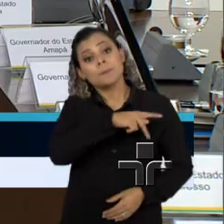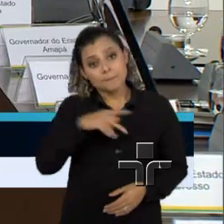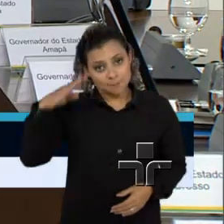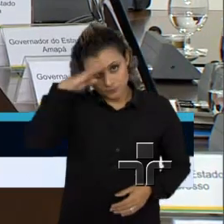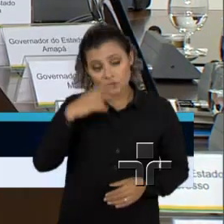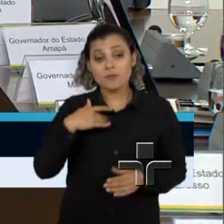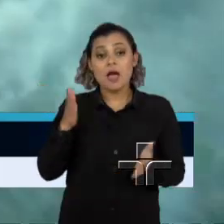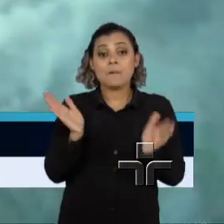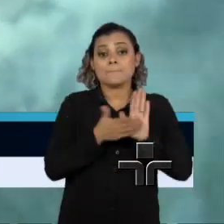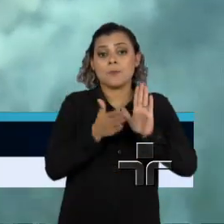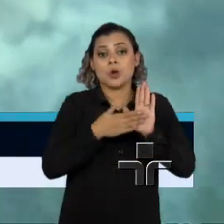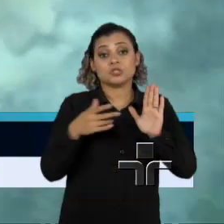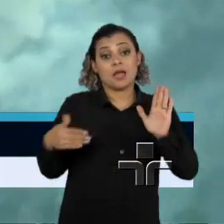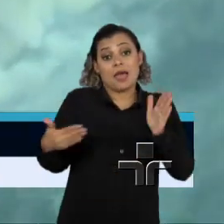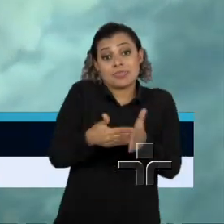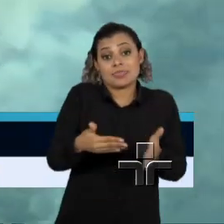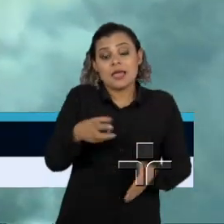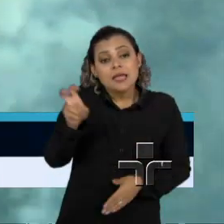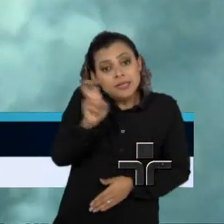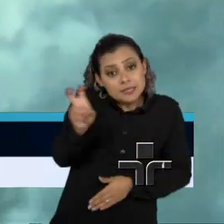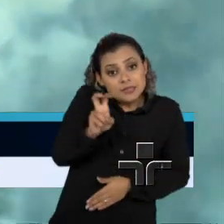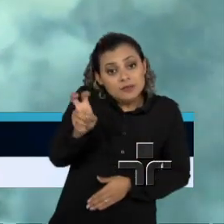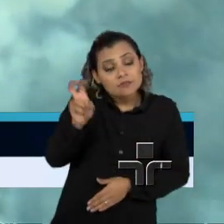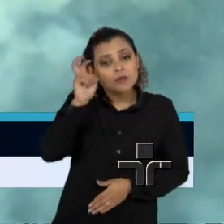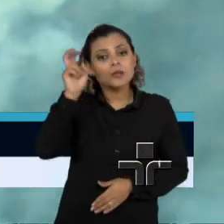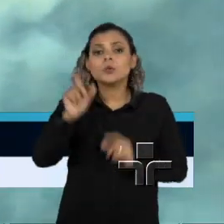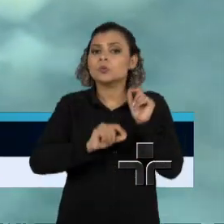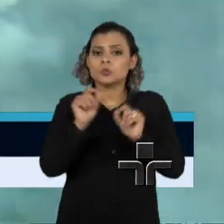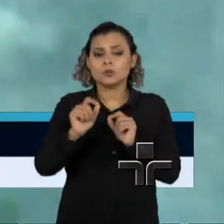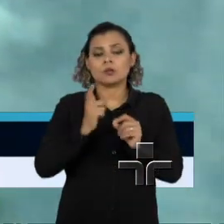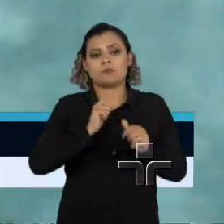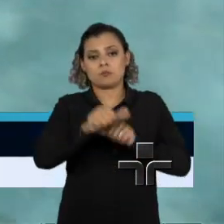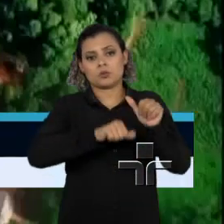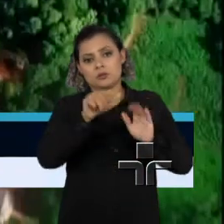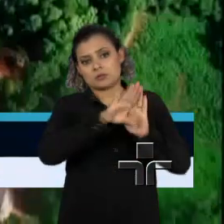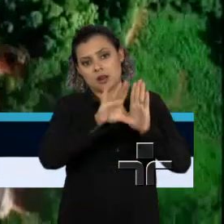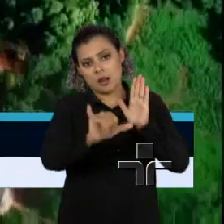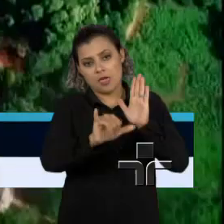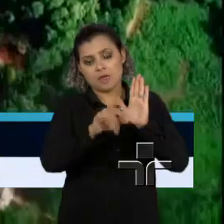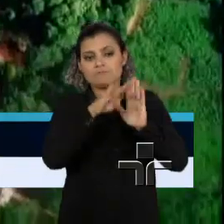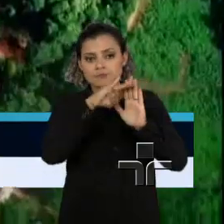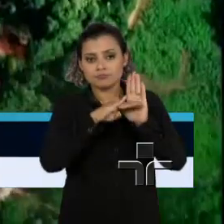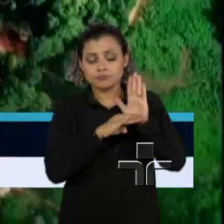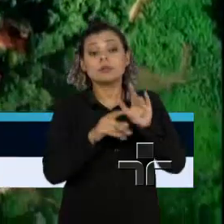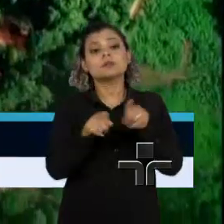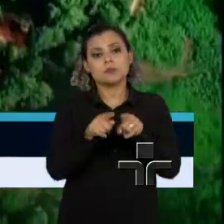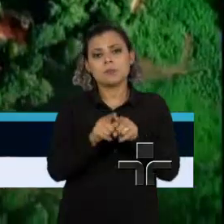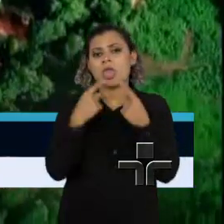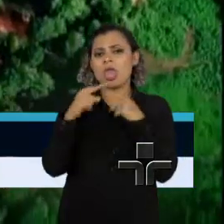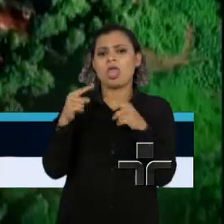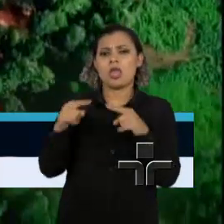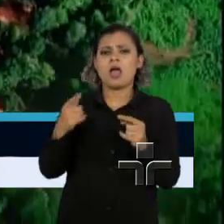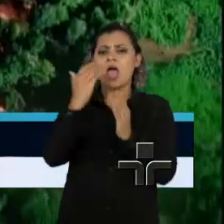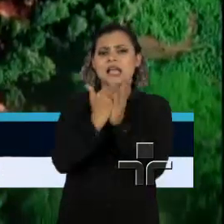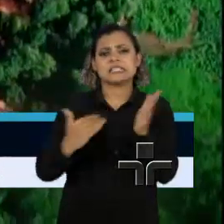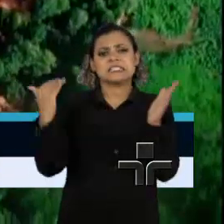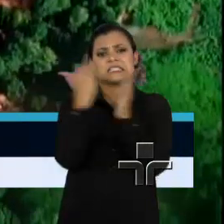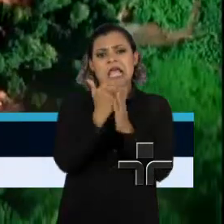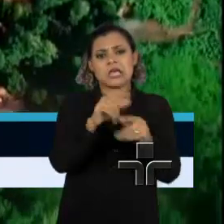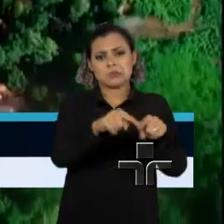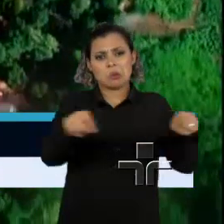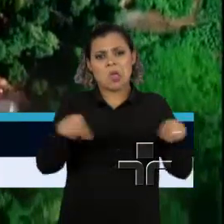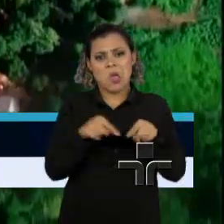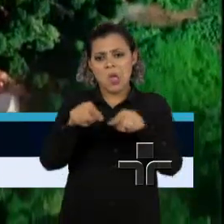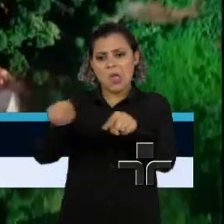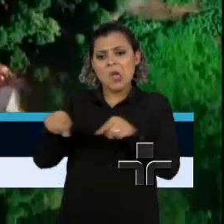próxima quinta-feira mudanças na legislação sobre a região e, mais uma vez, criticou o que considera excesso de demarcações de